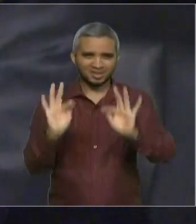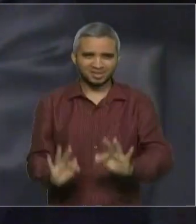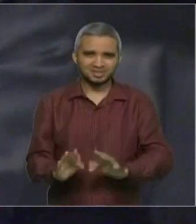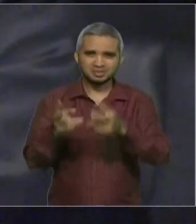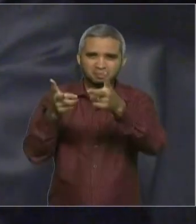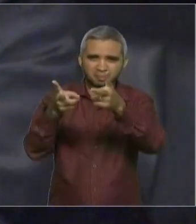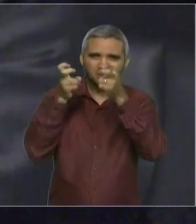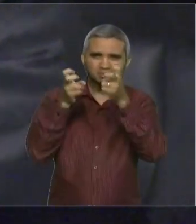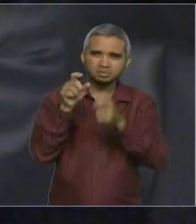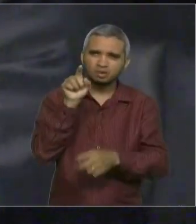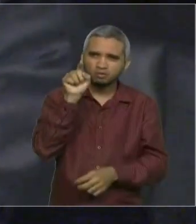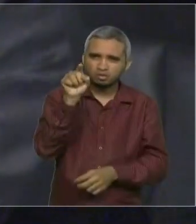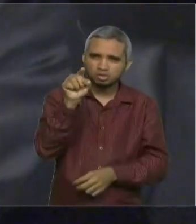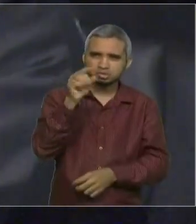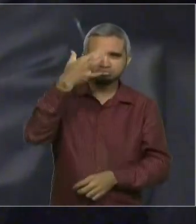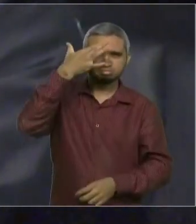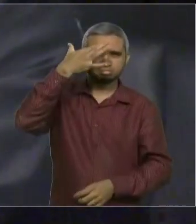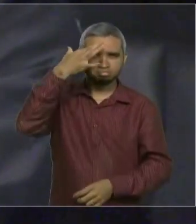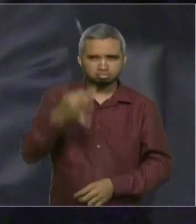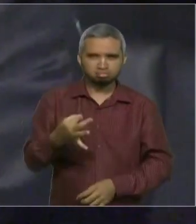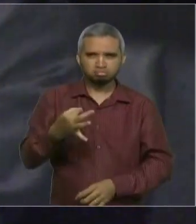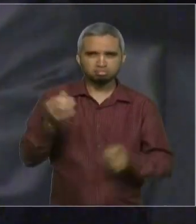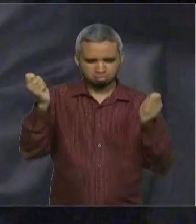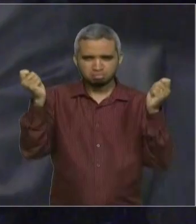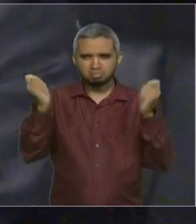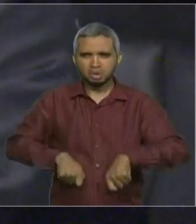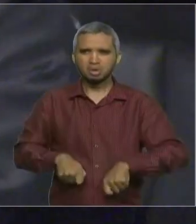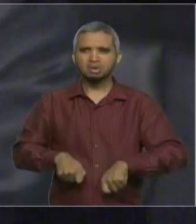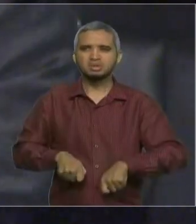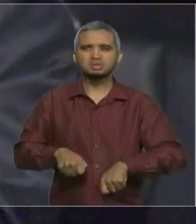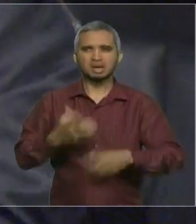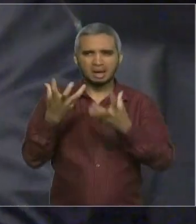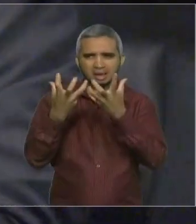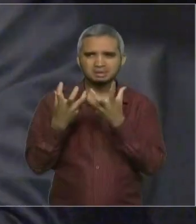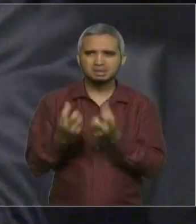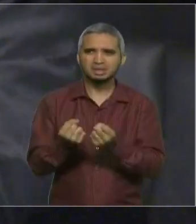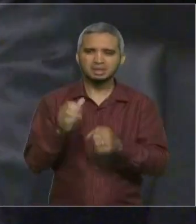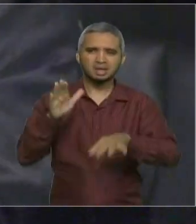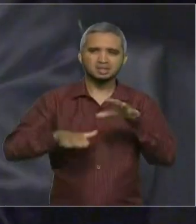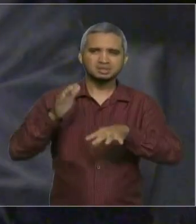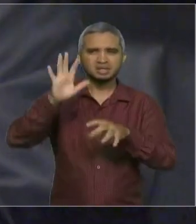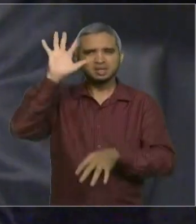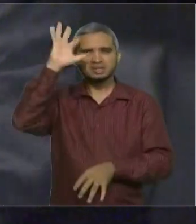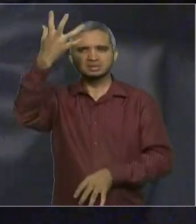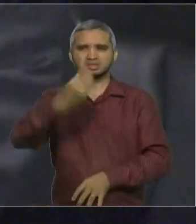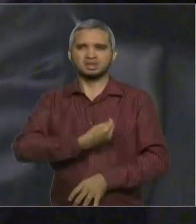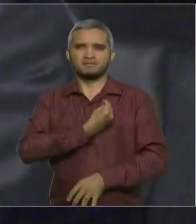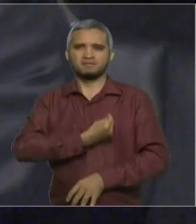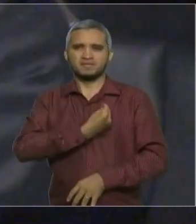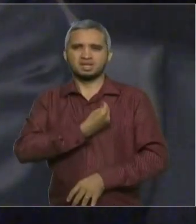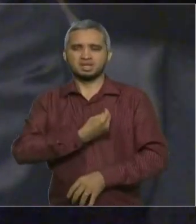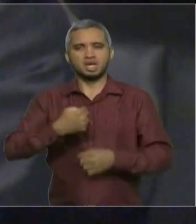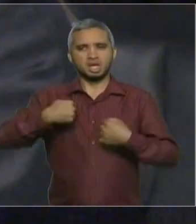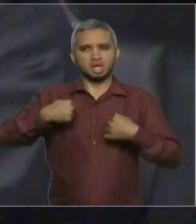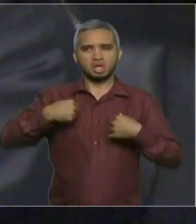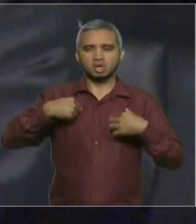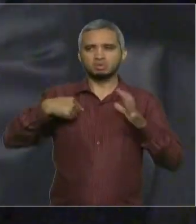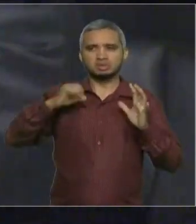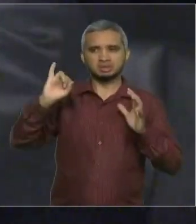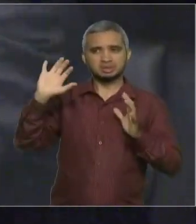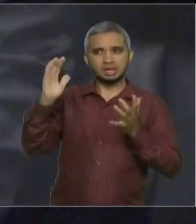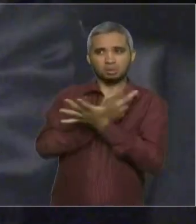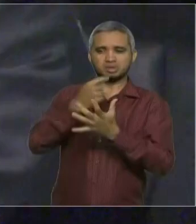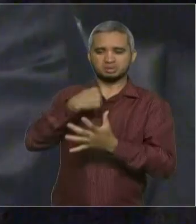é tão competente, tão capaz de aceitar certas coisas da vida que eu não sei se eu teria esta capacidade. Por